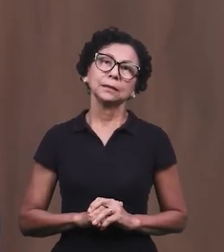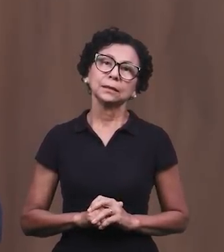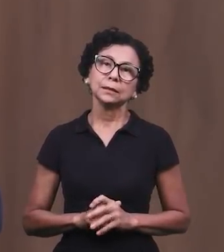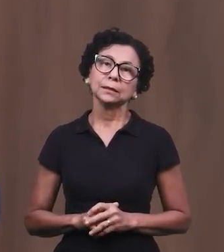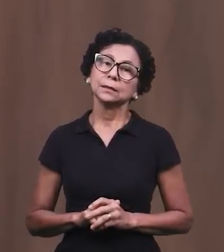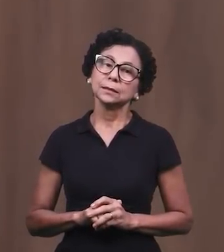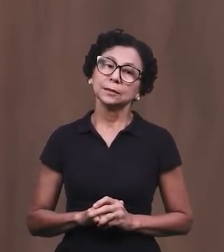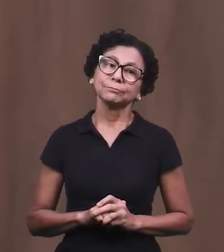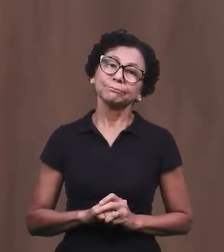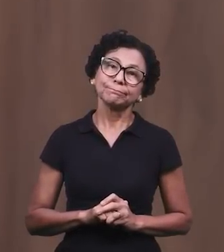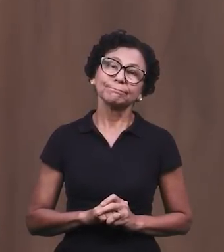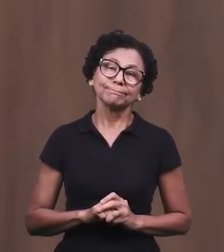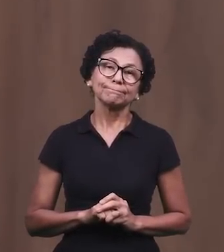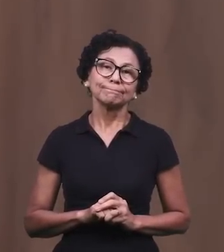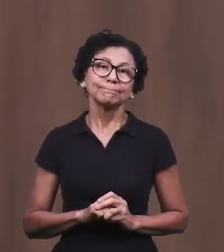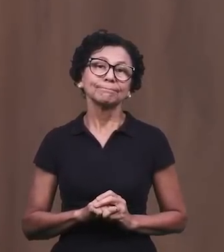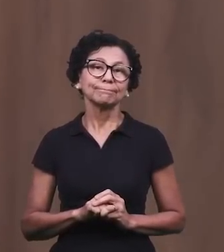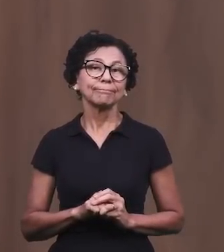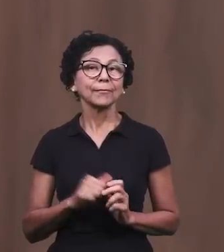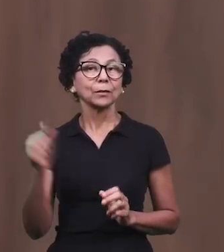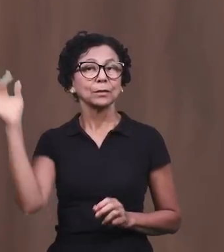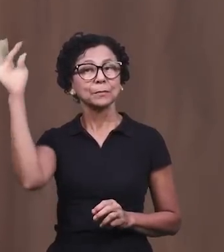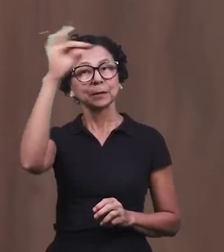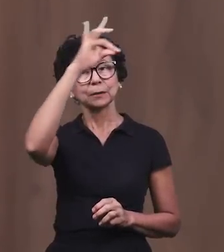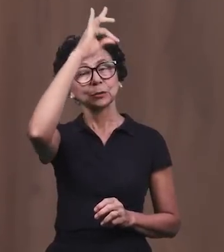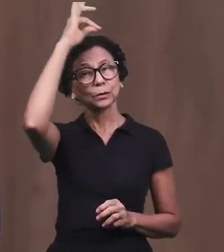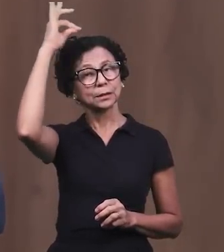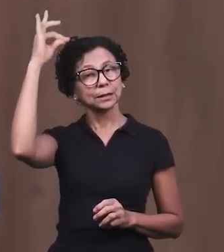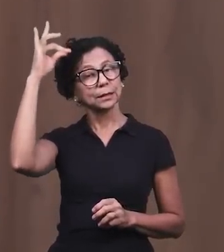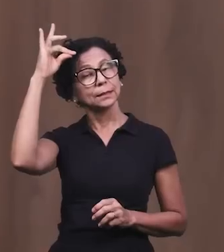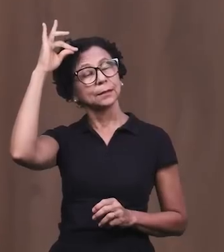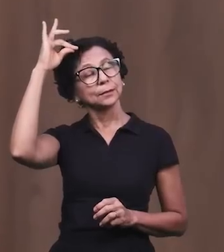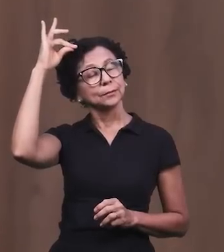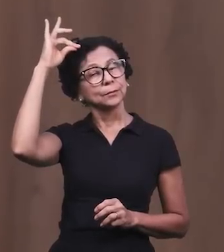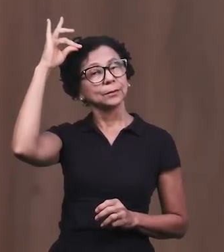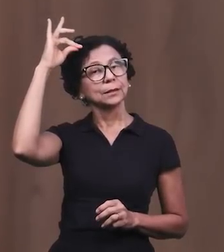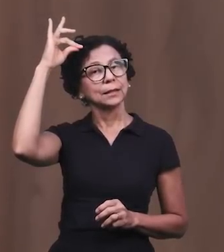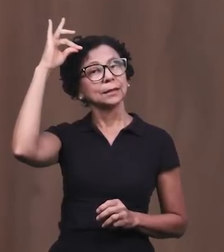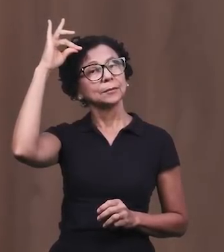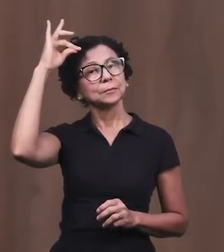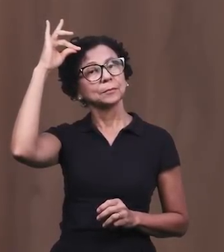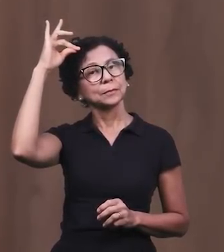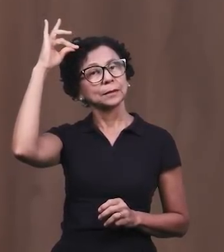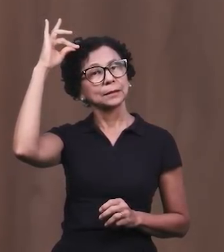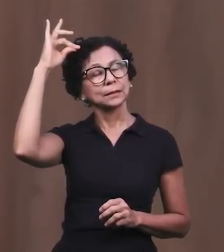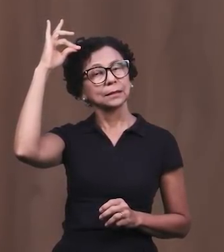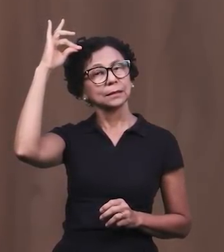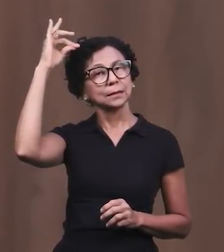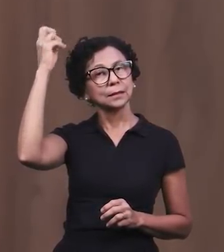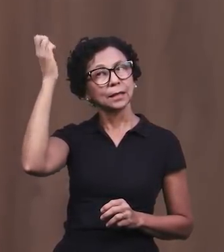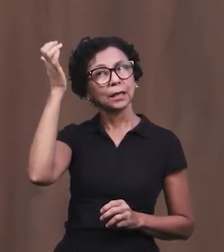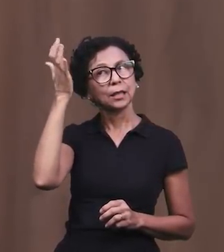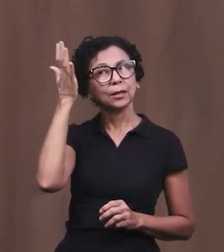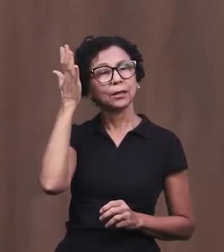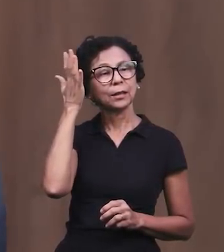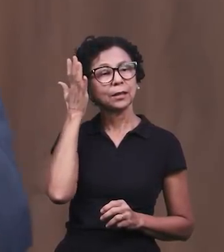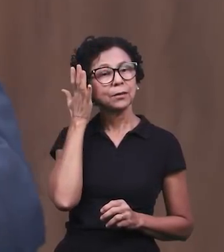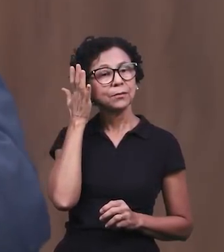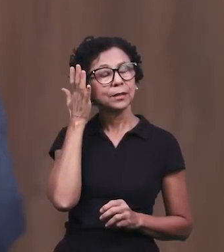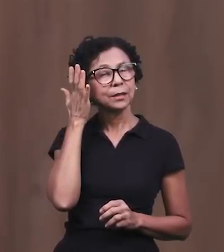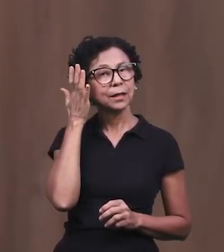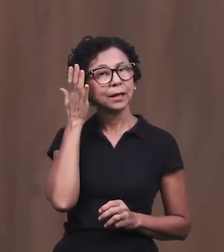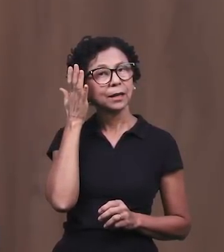ser conduzido pelo Espírito Santo, para que a gente então entre, ao tomar contato com a letra, a gente